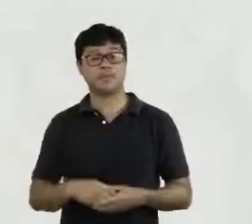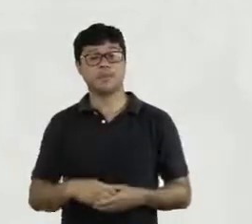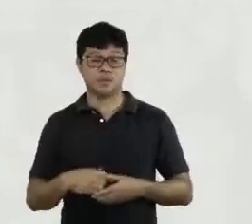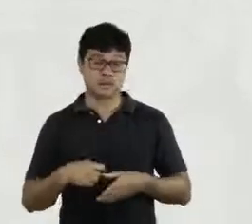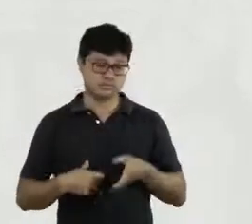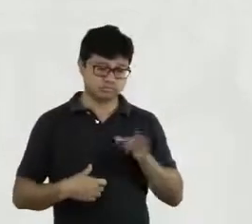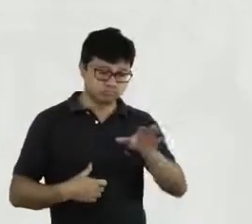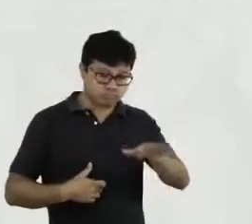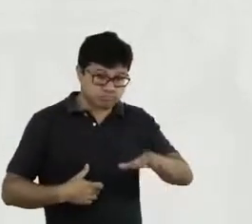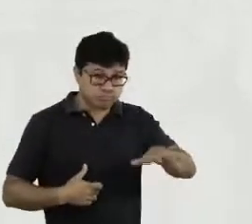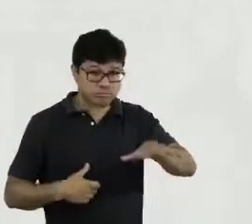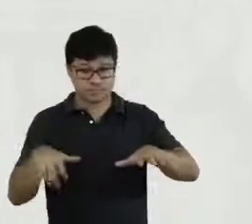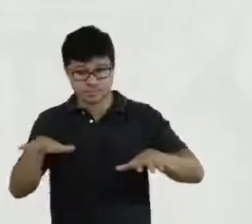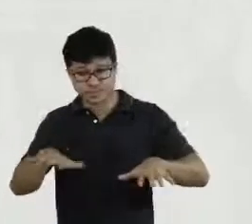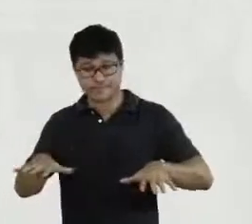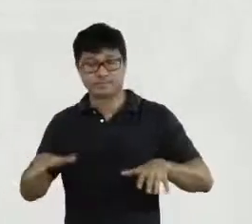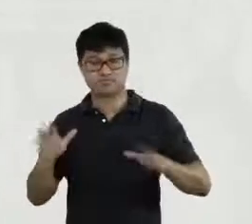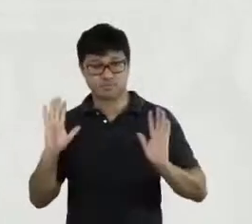esses ramos,